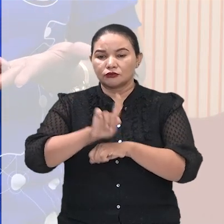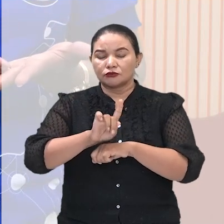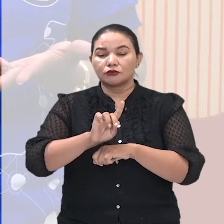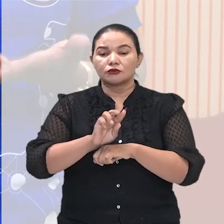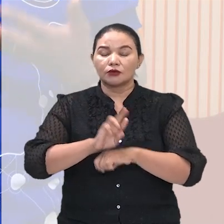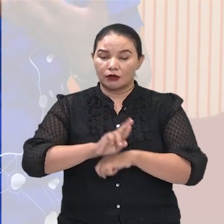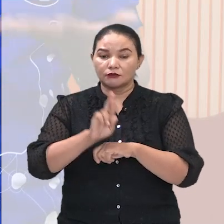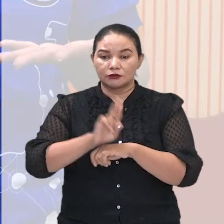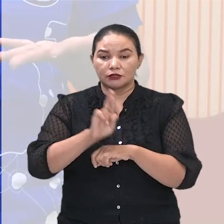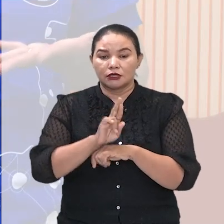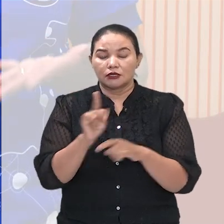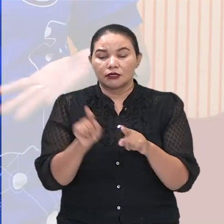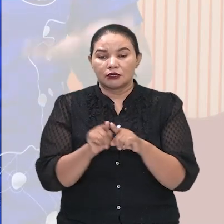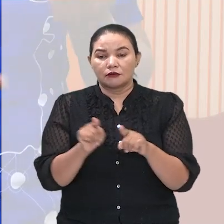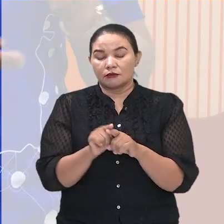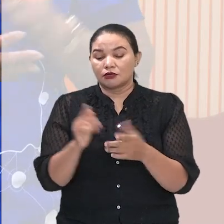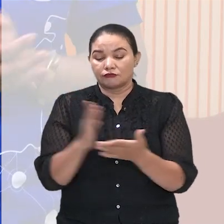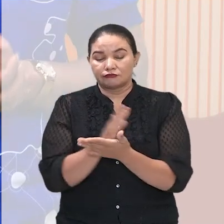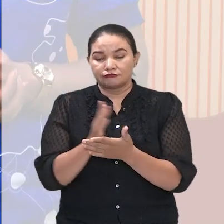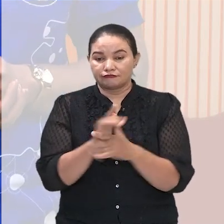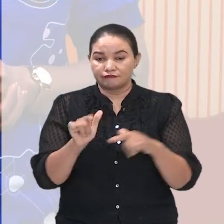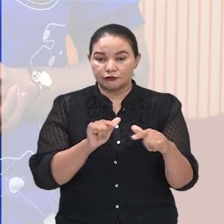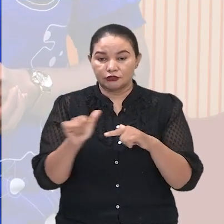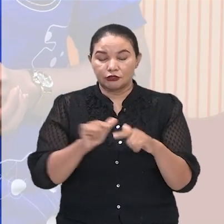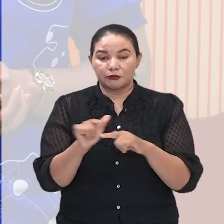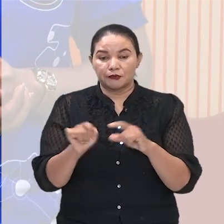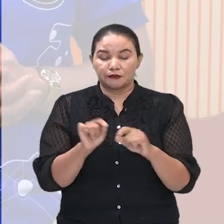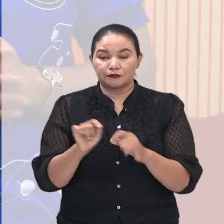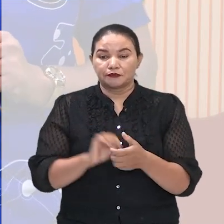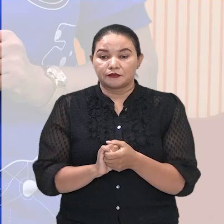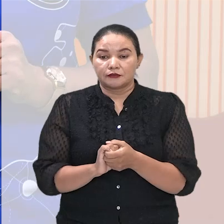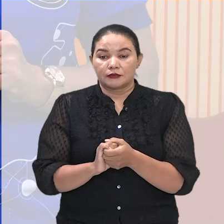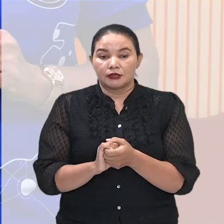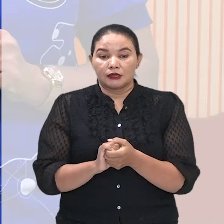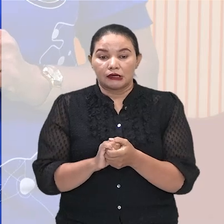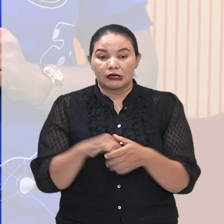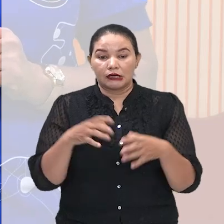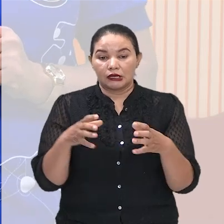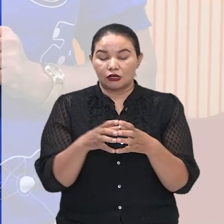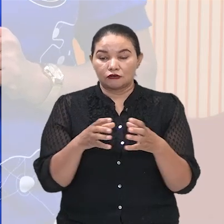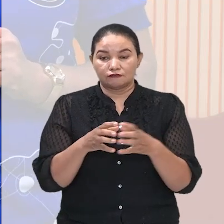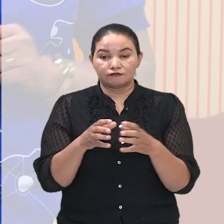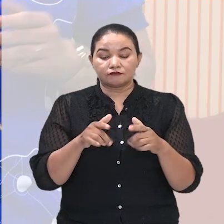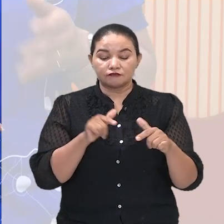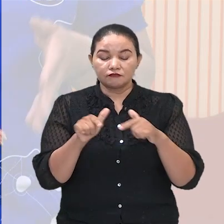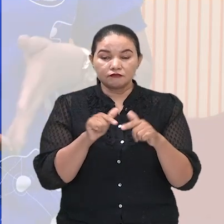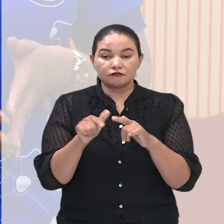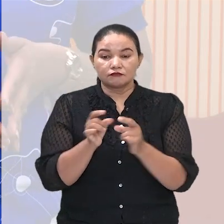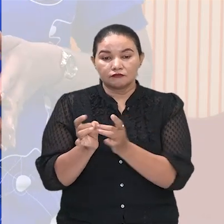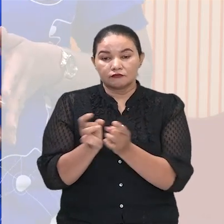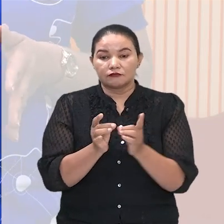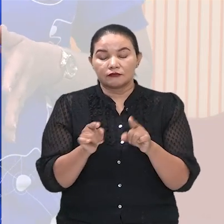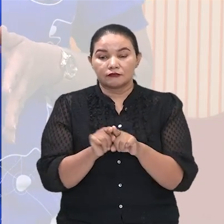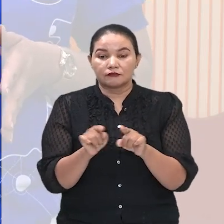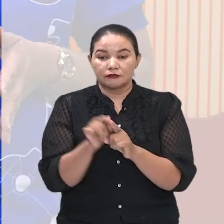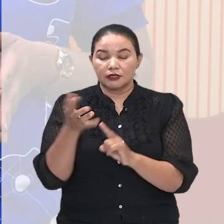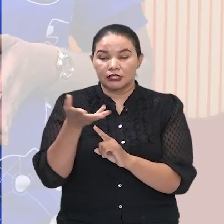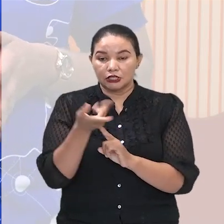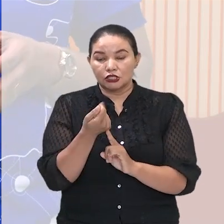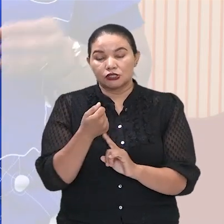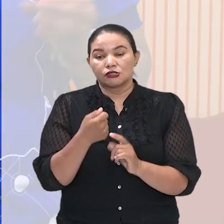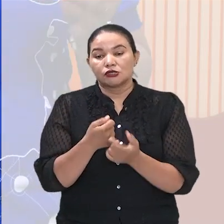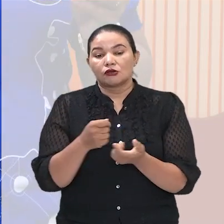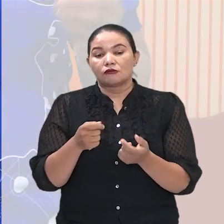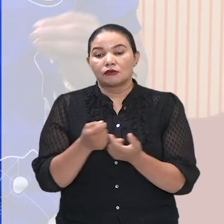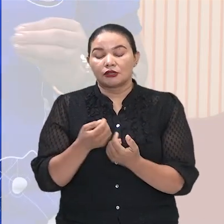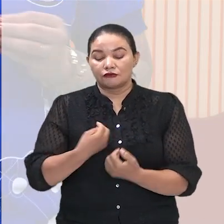que eles poderiam realizar. Eram pequenos agricultores, comerciantes, artesãos e viviam em condições